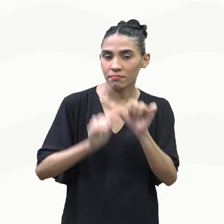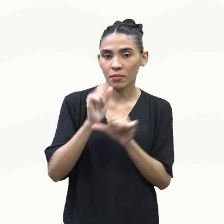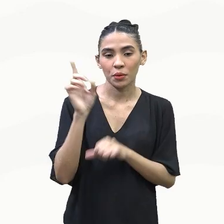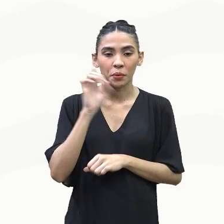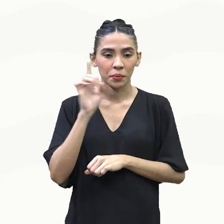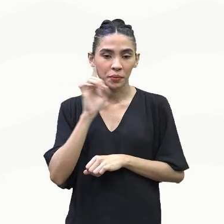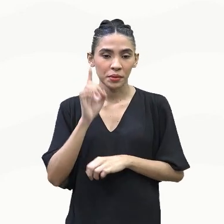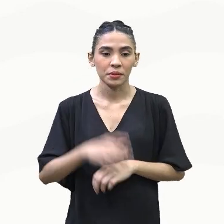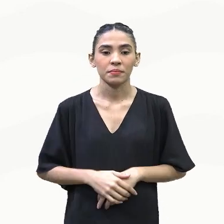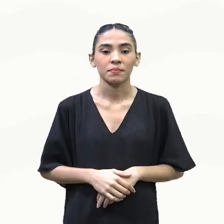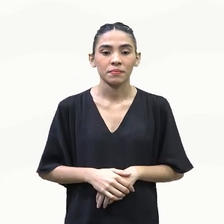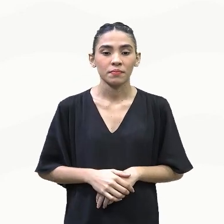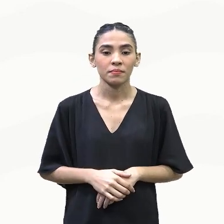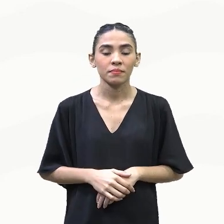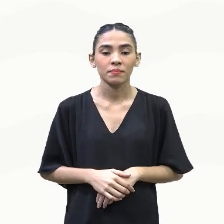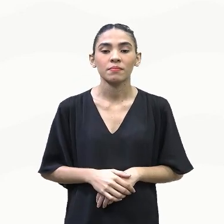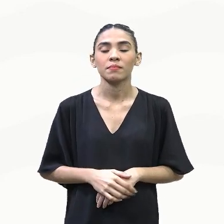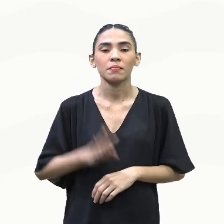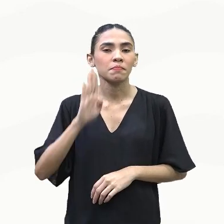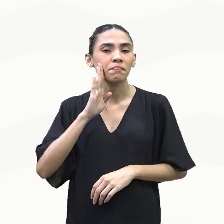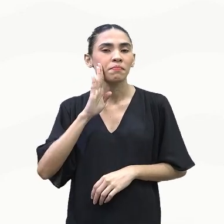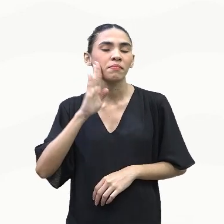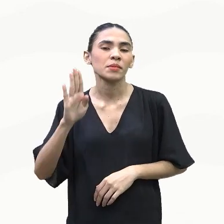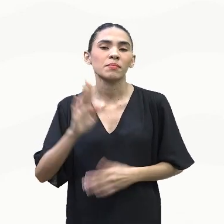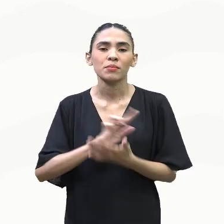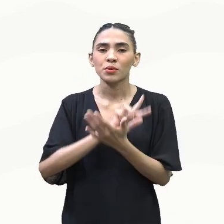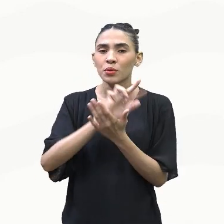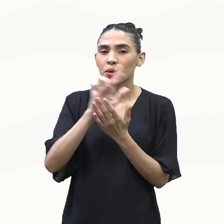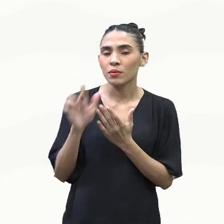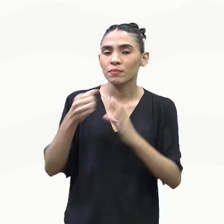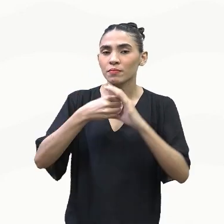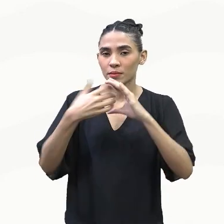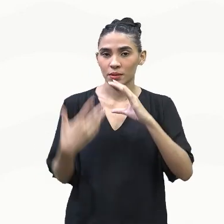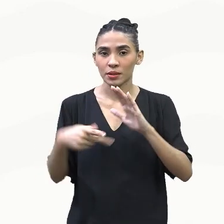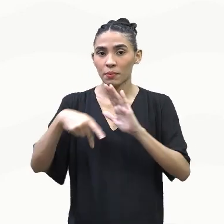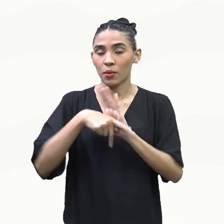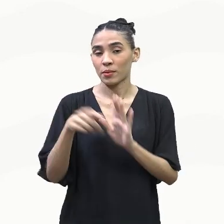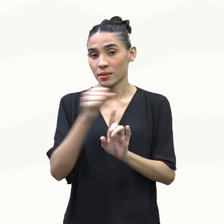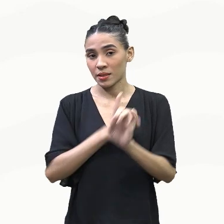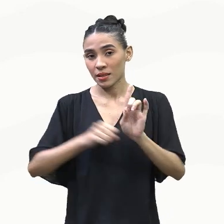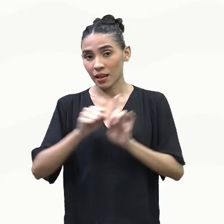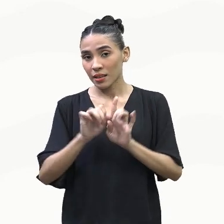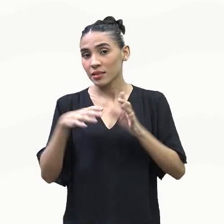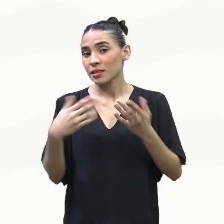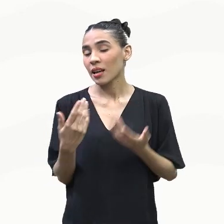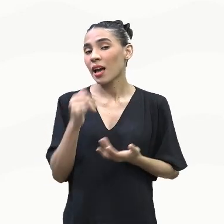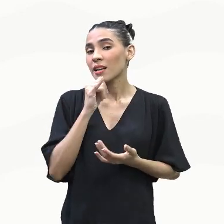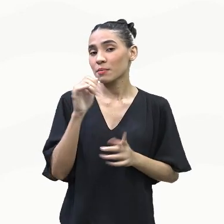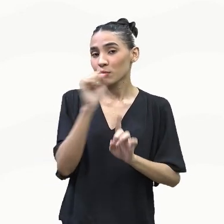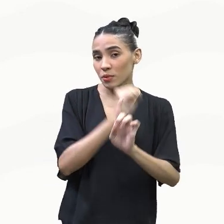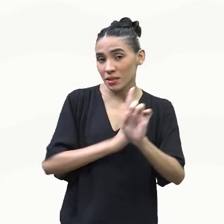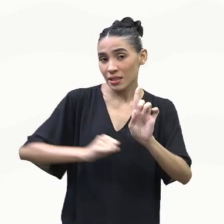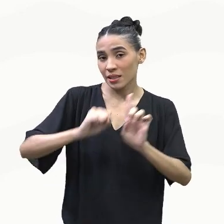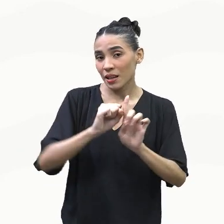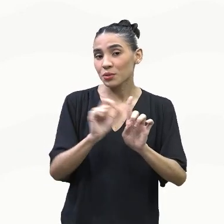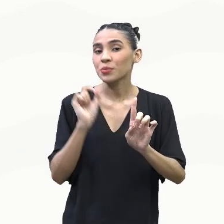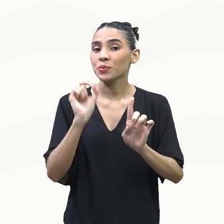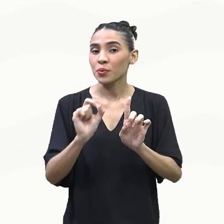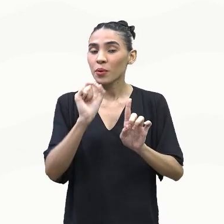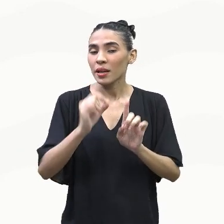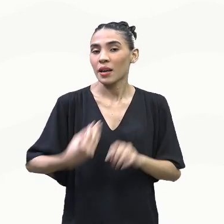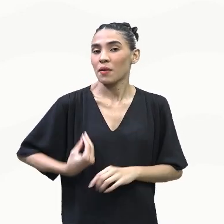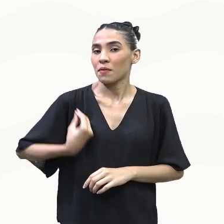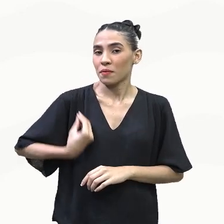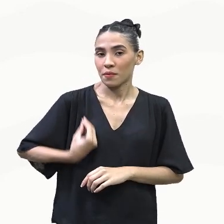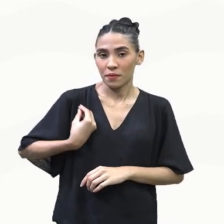dias. E isso se traduz em todos os aspectos da sociedade. Quer dizer, a sociedade como toda, ela é o quê?